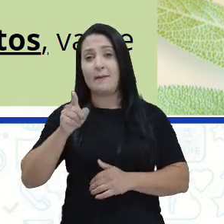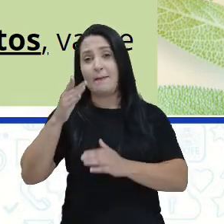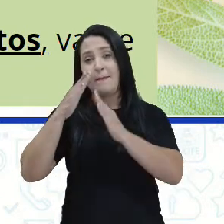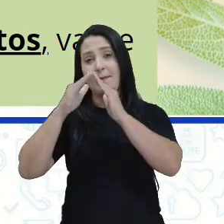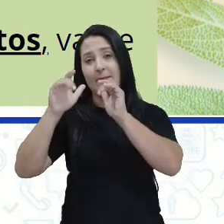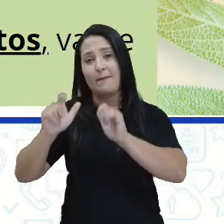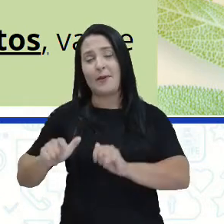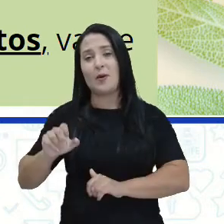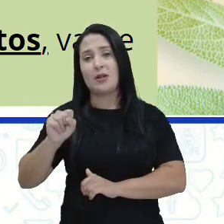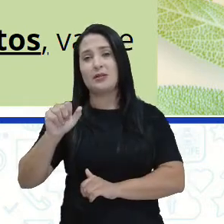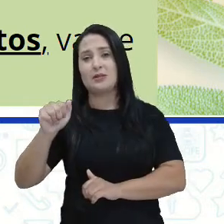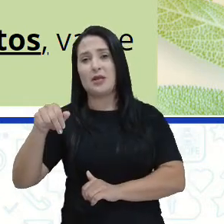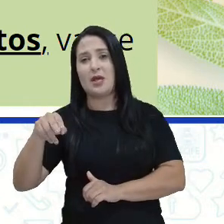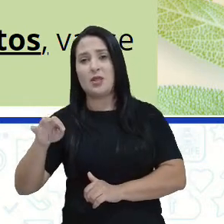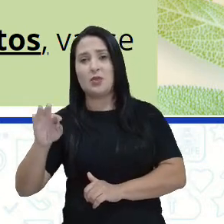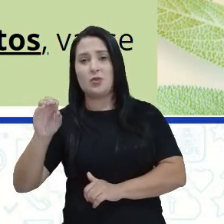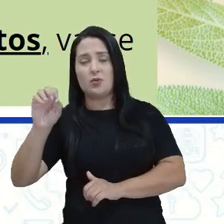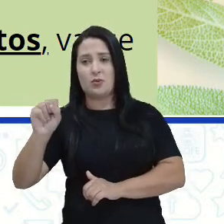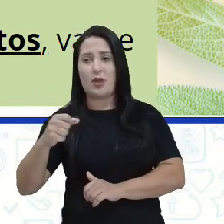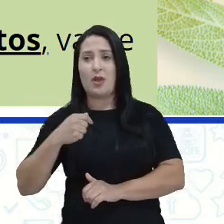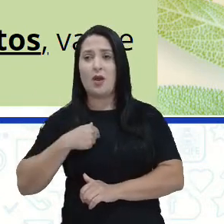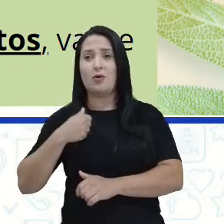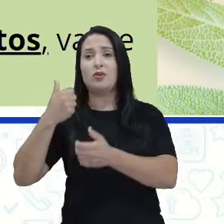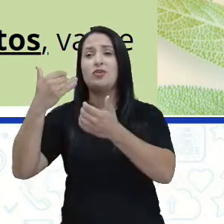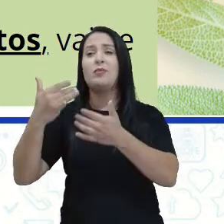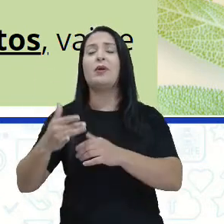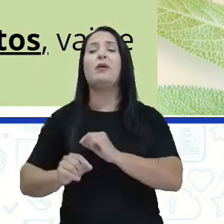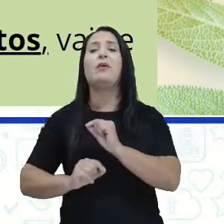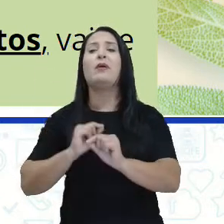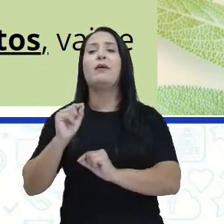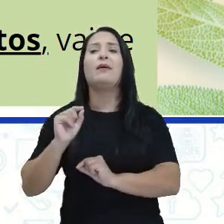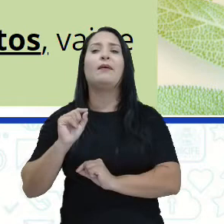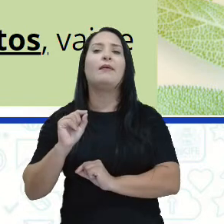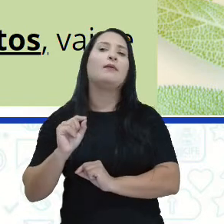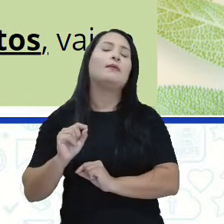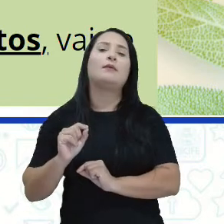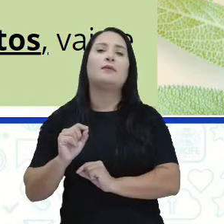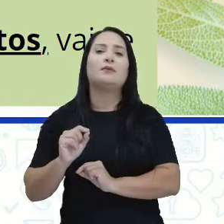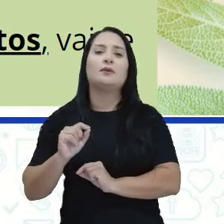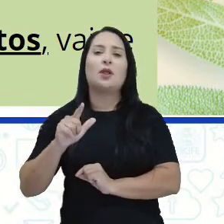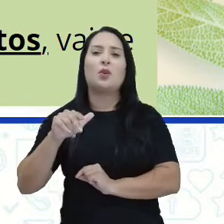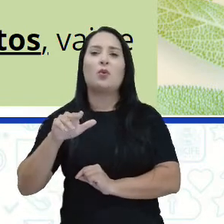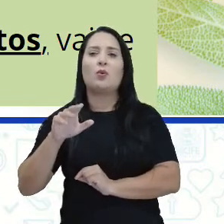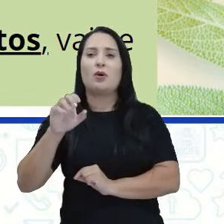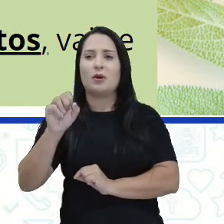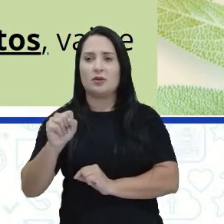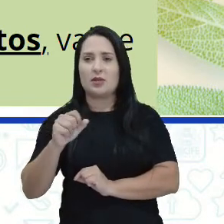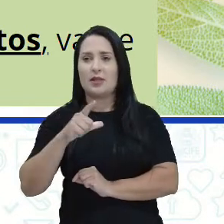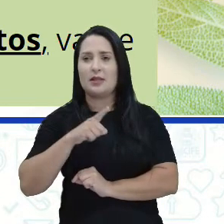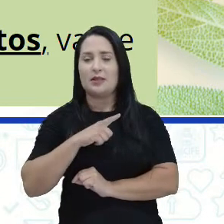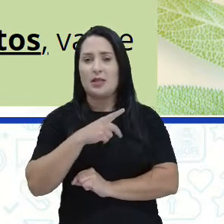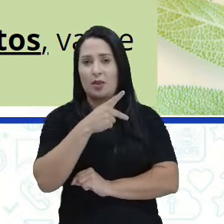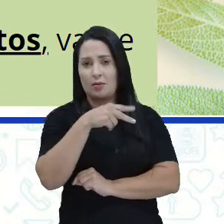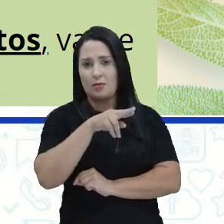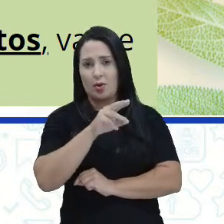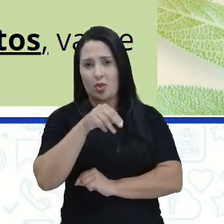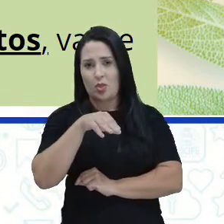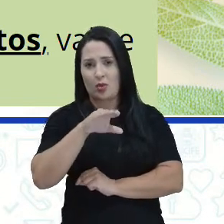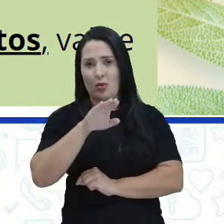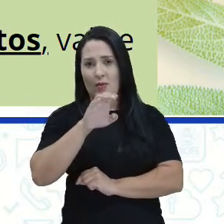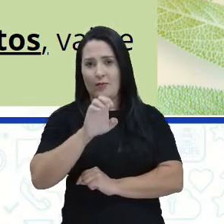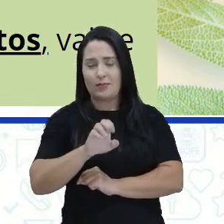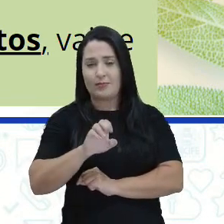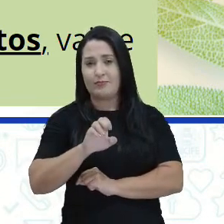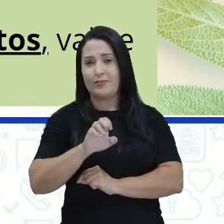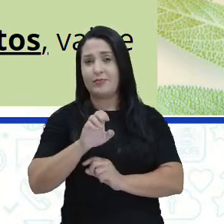estou fazendo o quê? Explicando quem é Lucas. E como, veja, eu tenho um pronome relativo introduzindo e